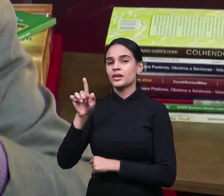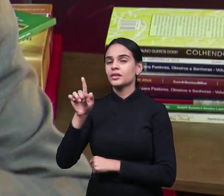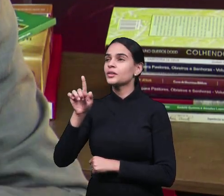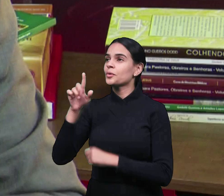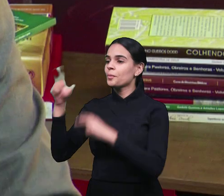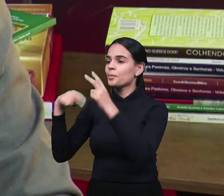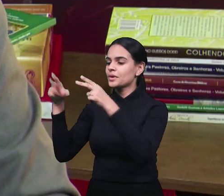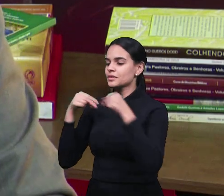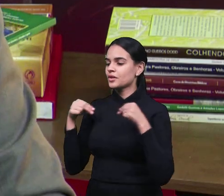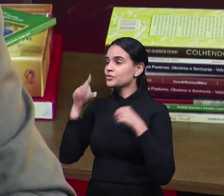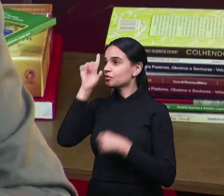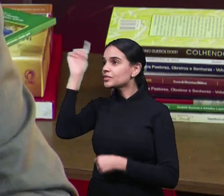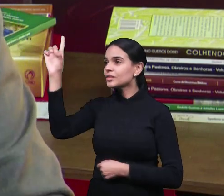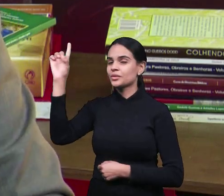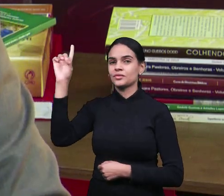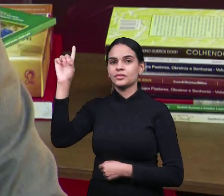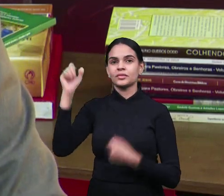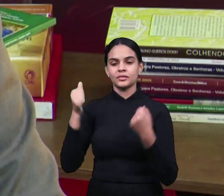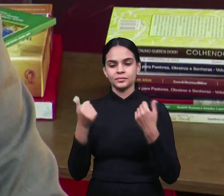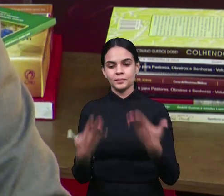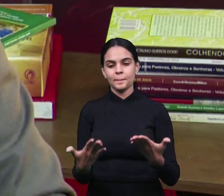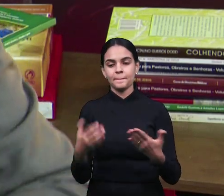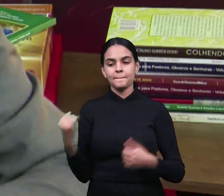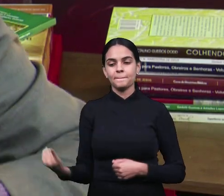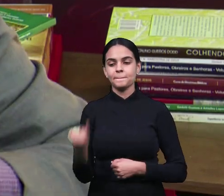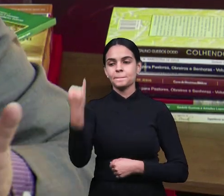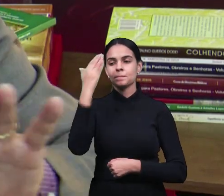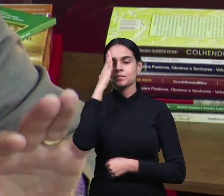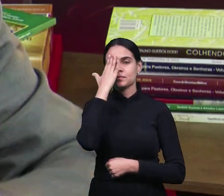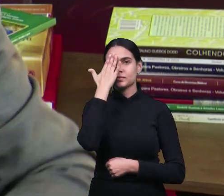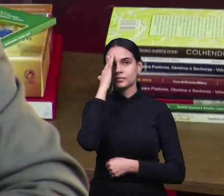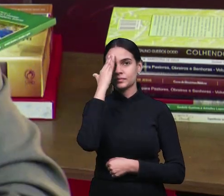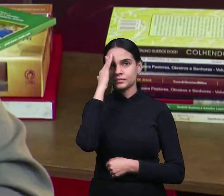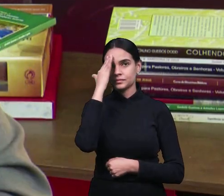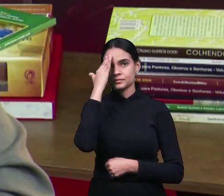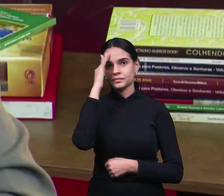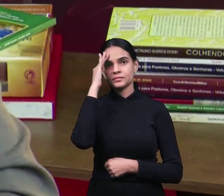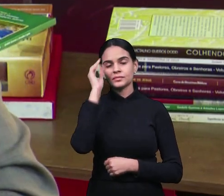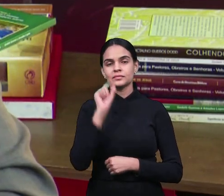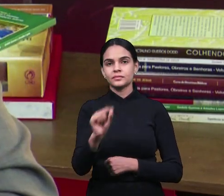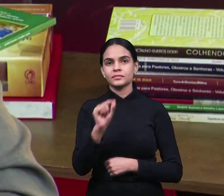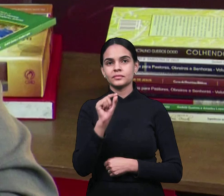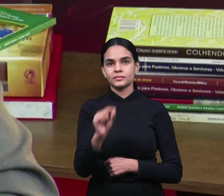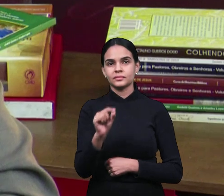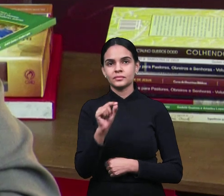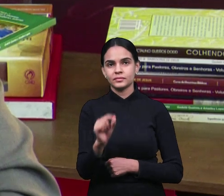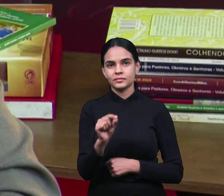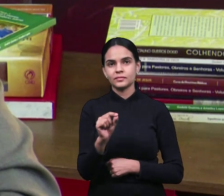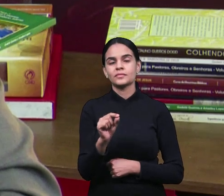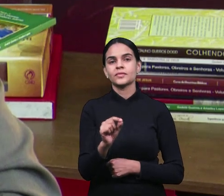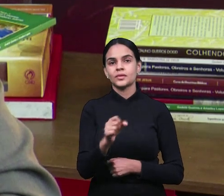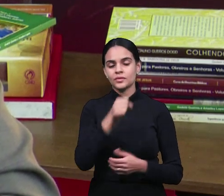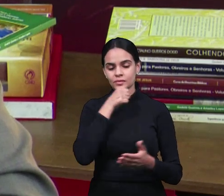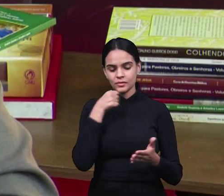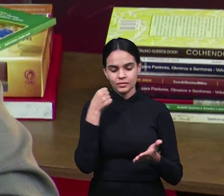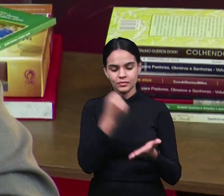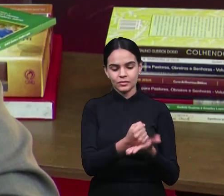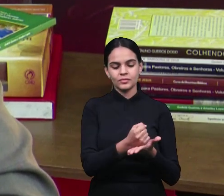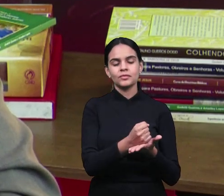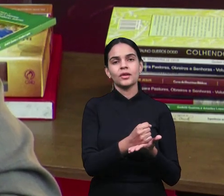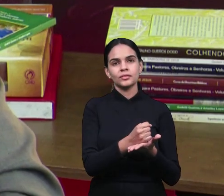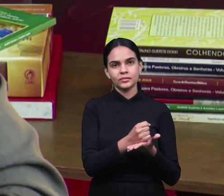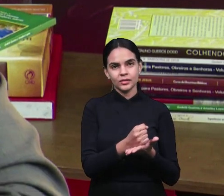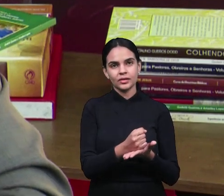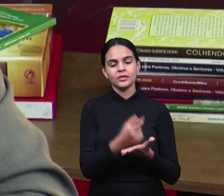é toda essa operação, e é importante nós entendermos isso, porque a lei, nós vamos usar o Velho Testamento, mas é por